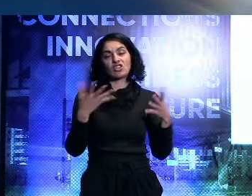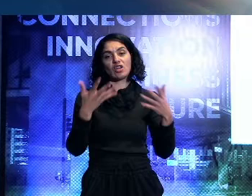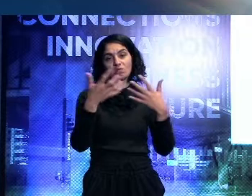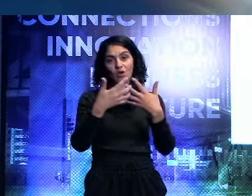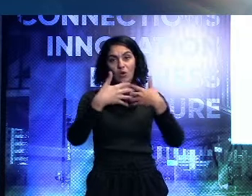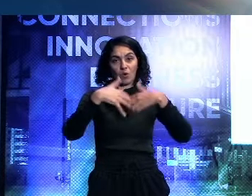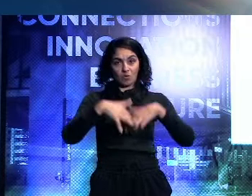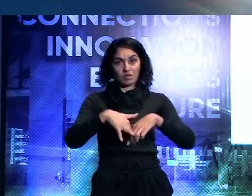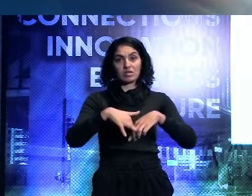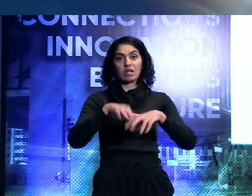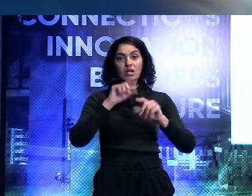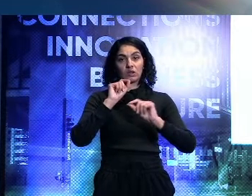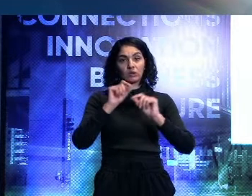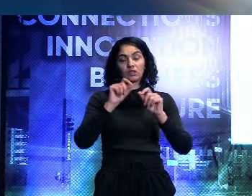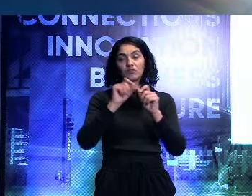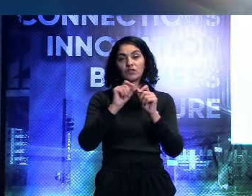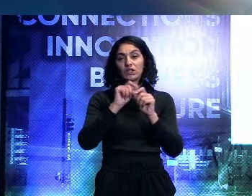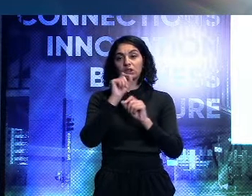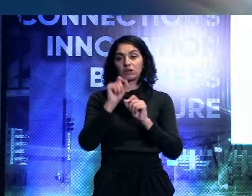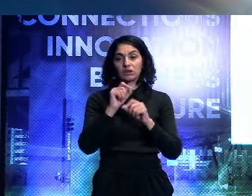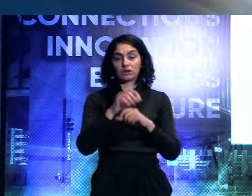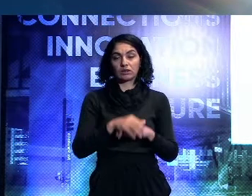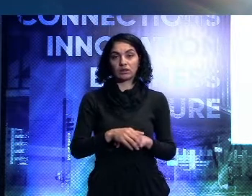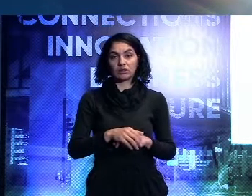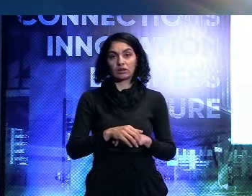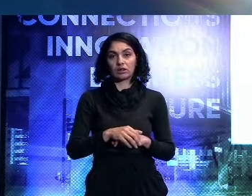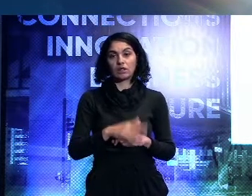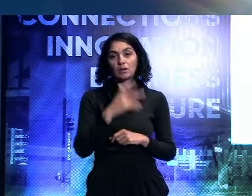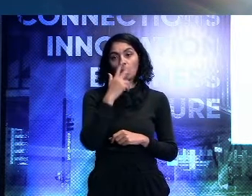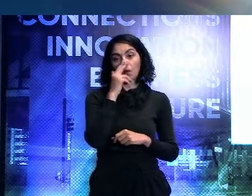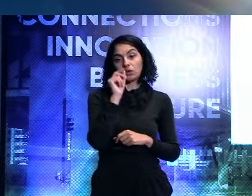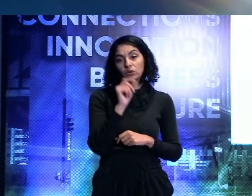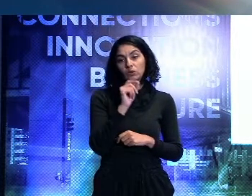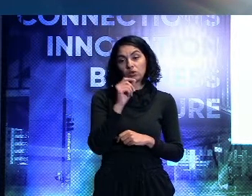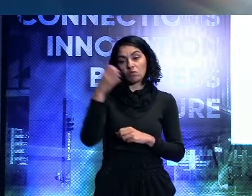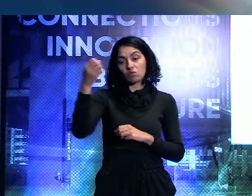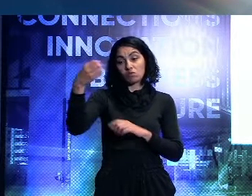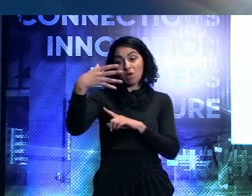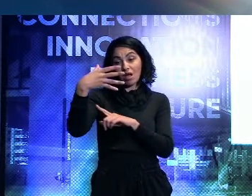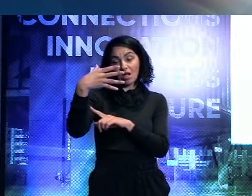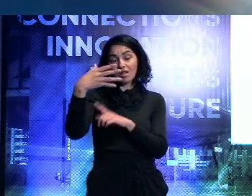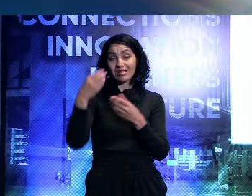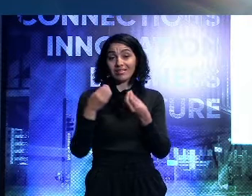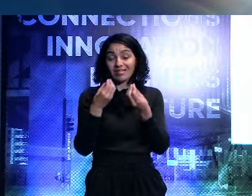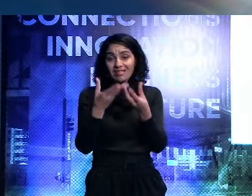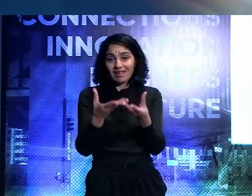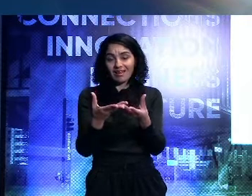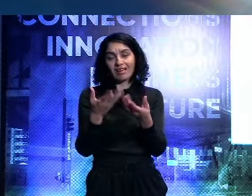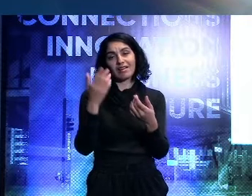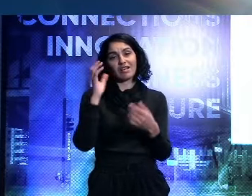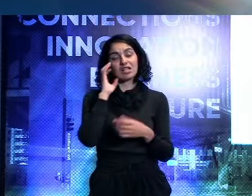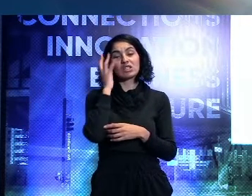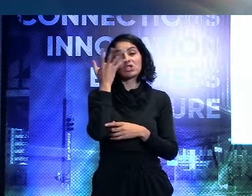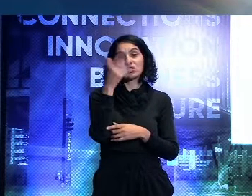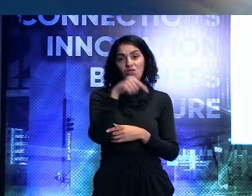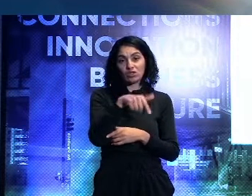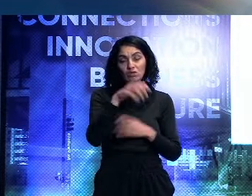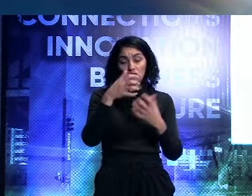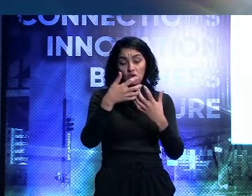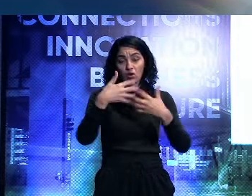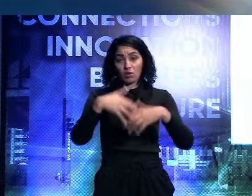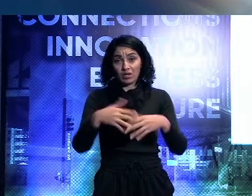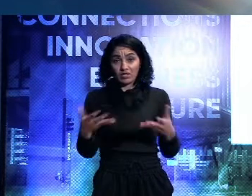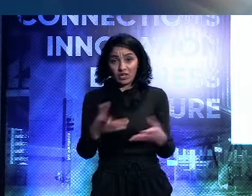gente precisa fazer é colocar luz sobre essa complexidade. É trazer à tona uma complexidade que já